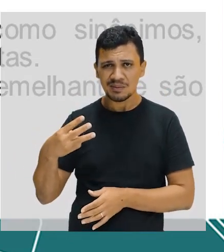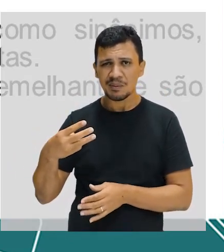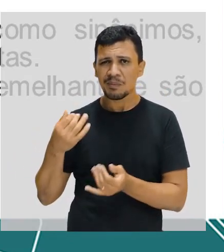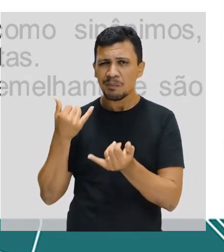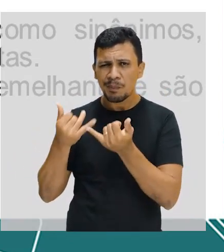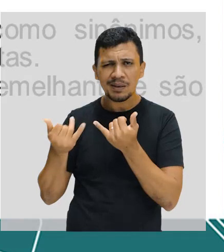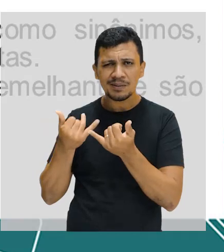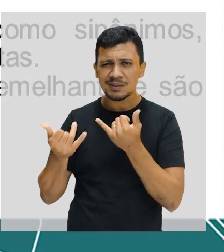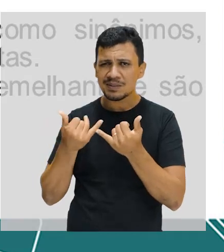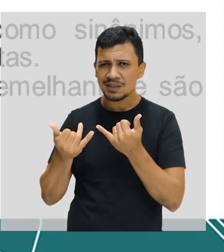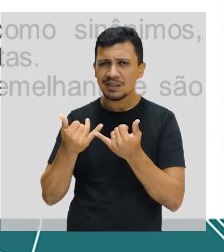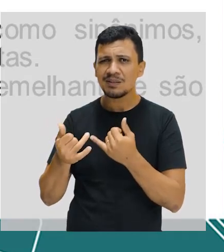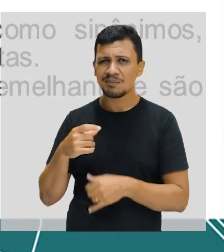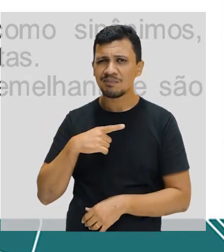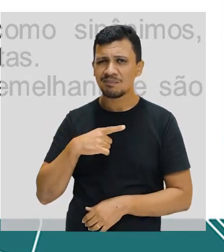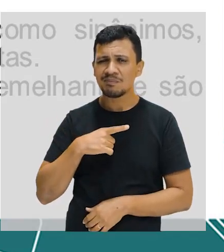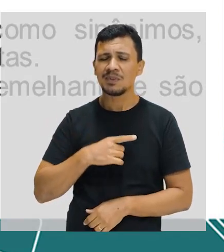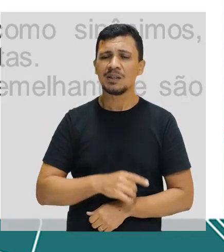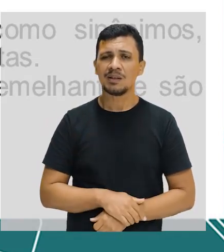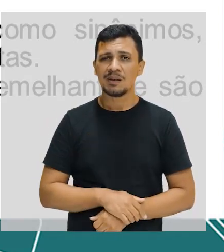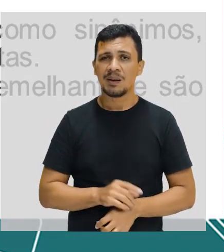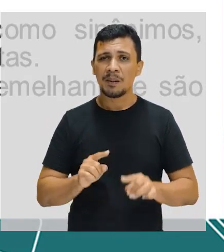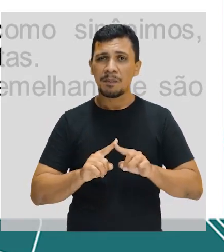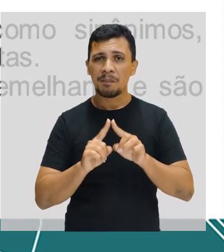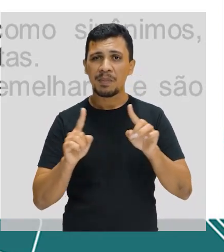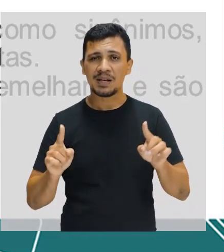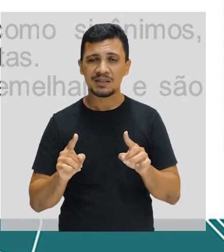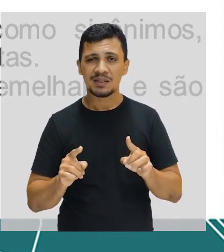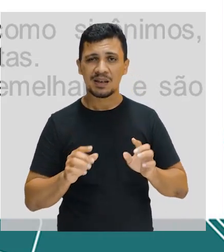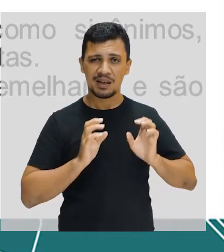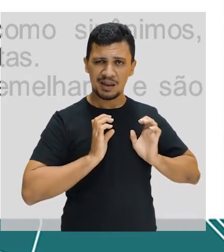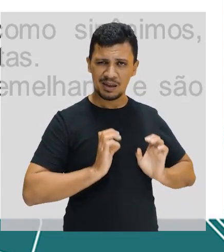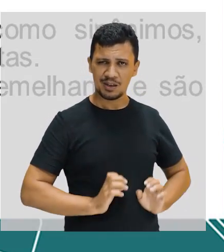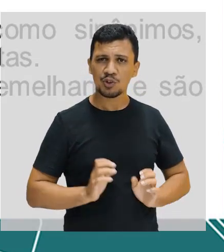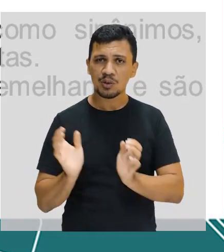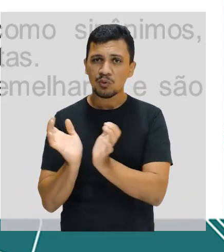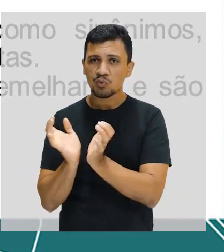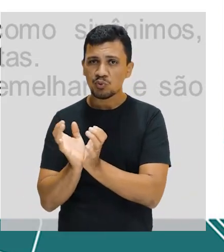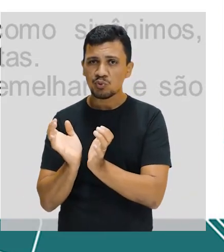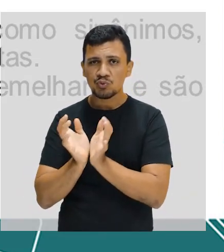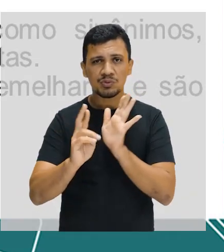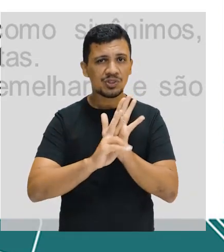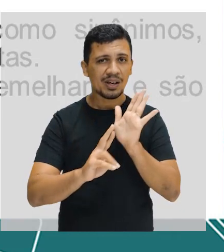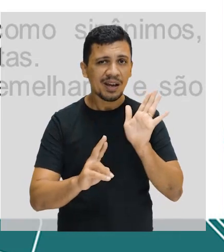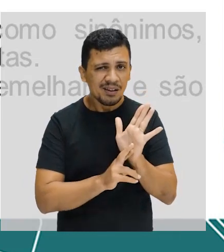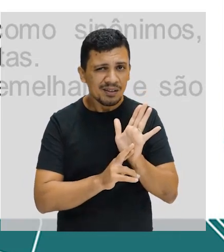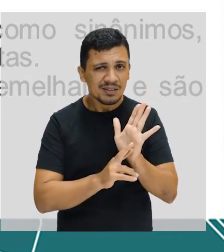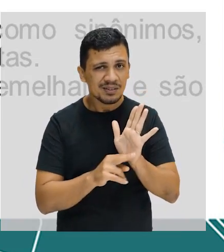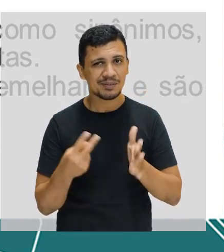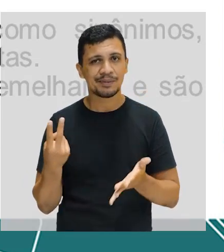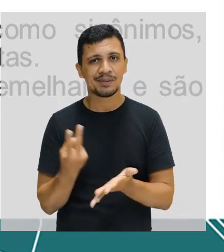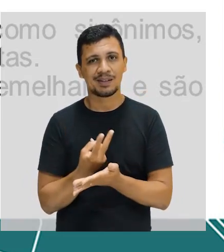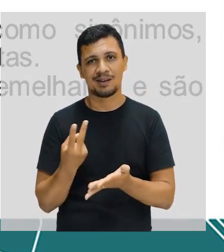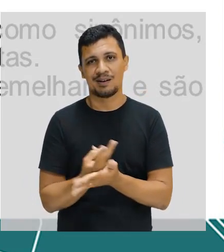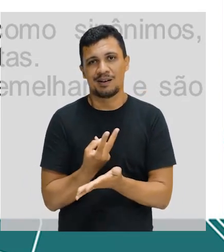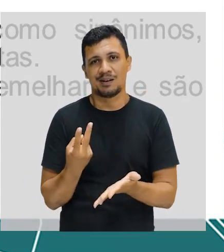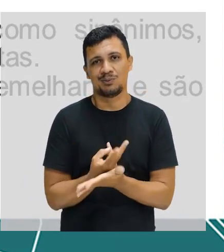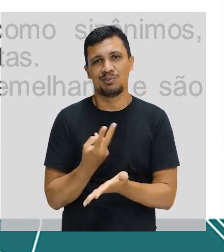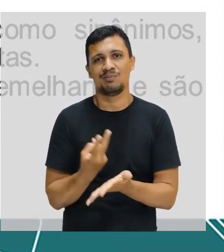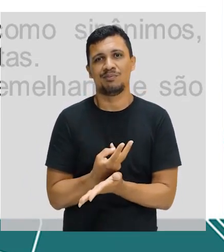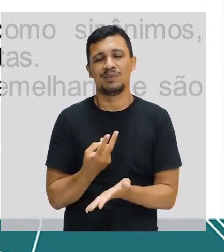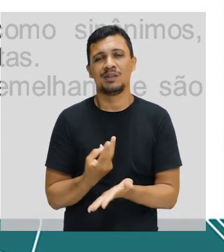tá? Tem o mesmo até enunciado. Mas olha só, enquanto a ética trata de conjunto de regras, já está errado, porque a ética não vai tratar do conjunto de